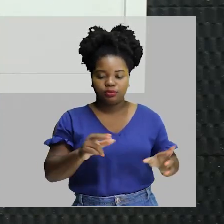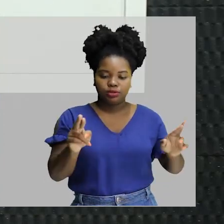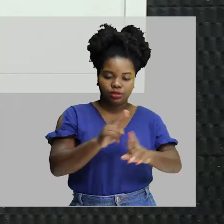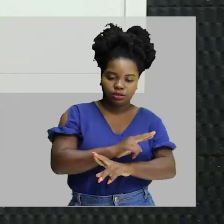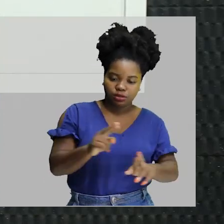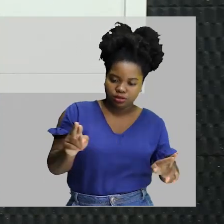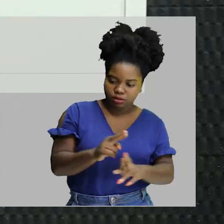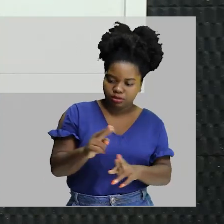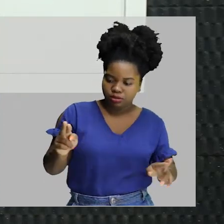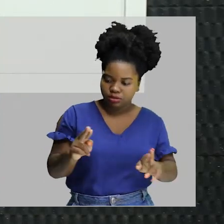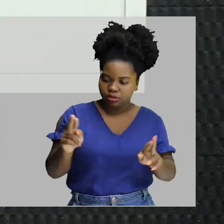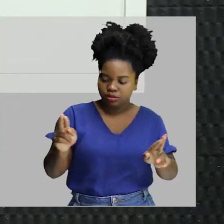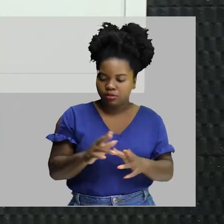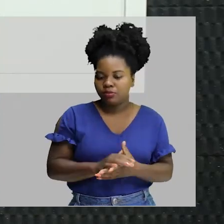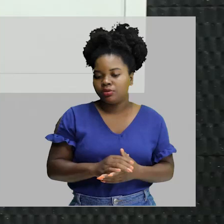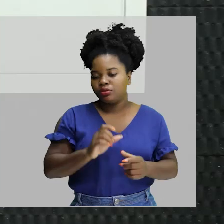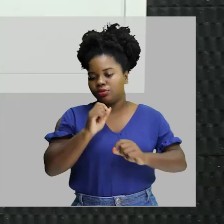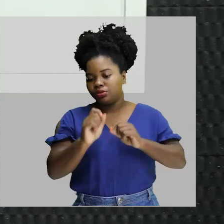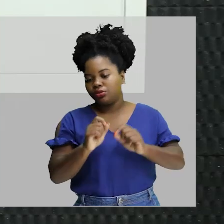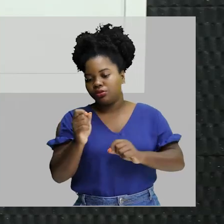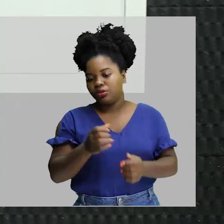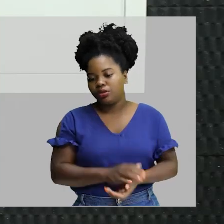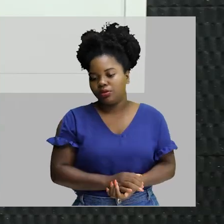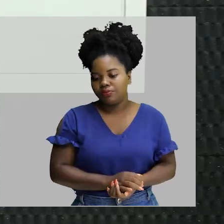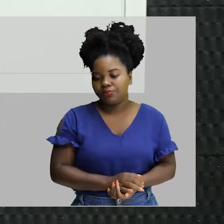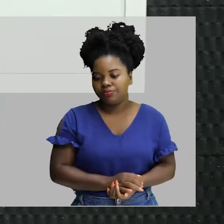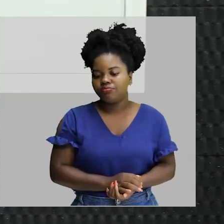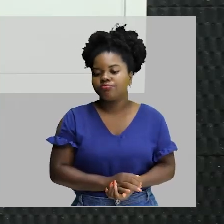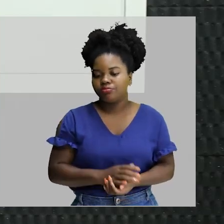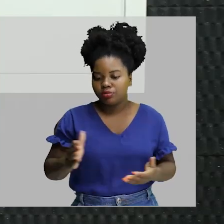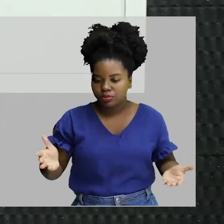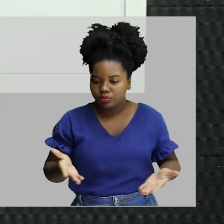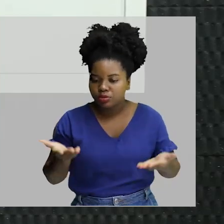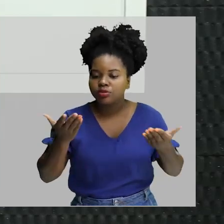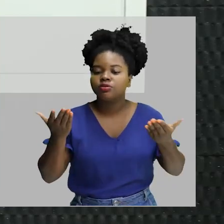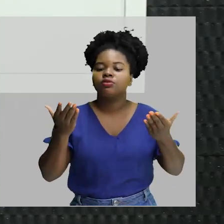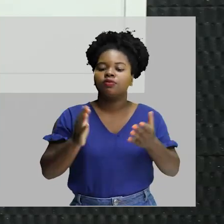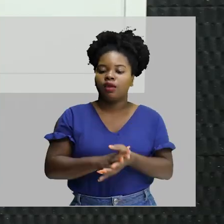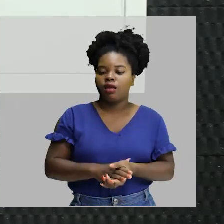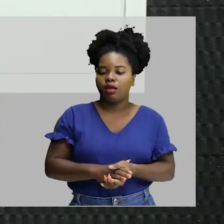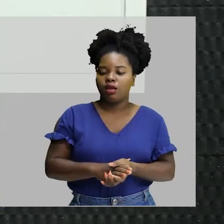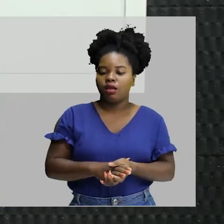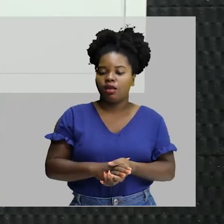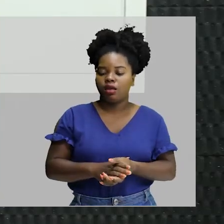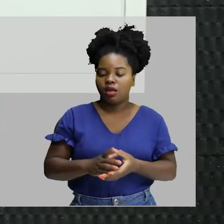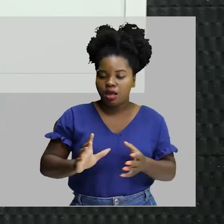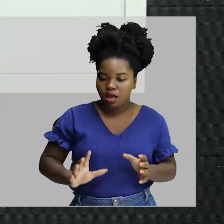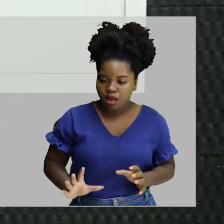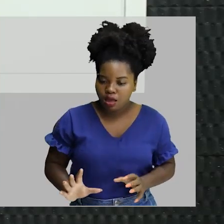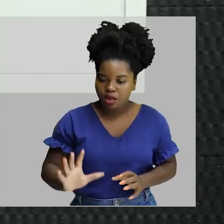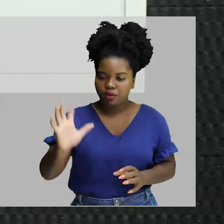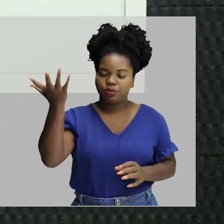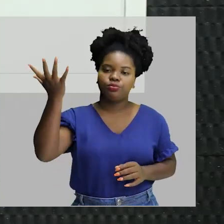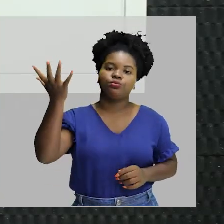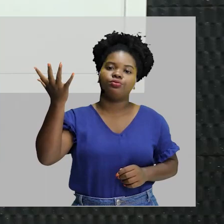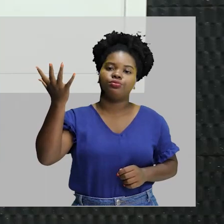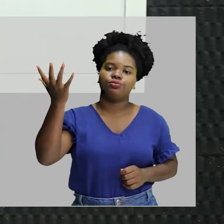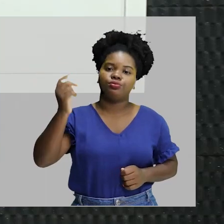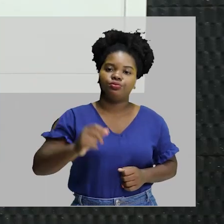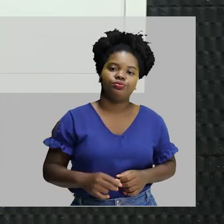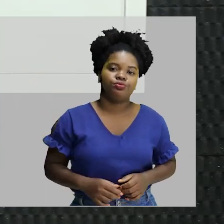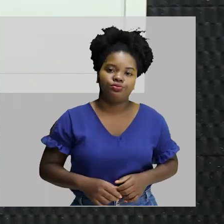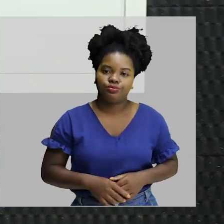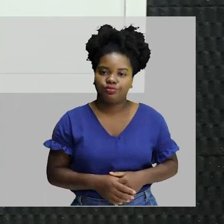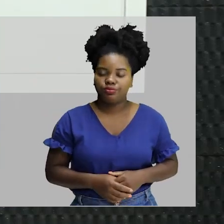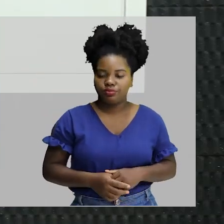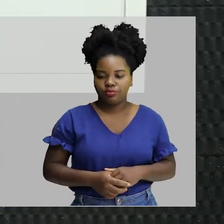relação, famosa relação estabelecida, tá, causa